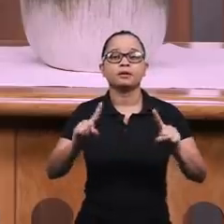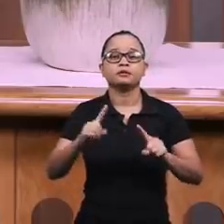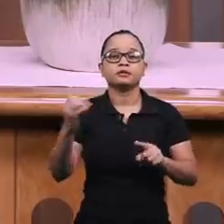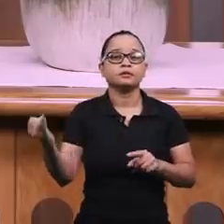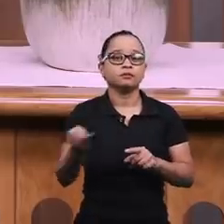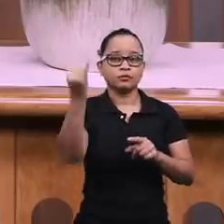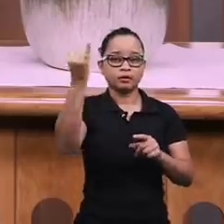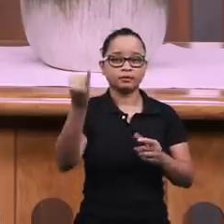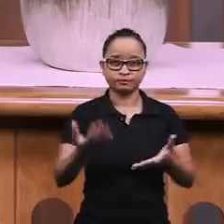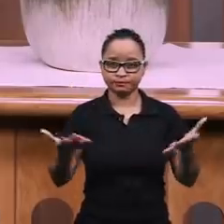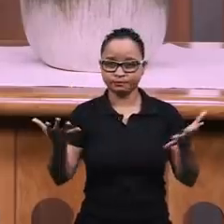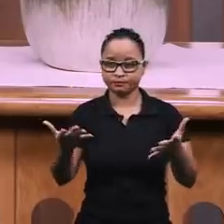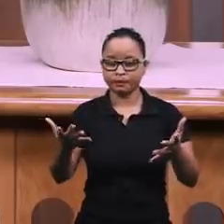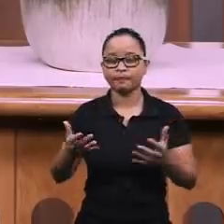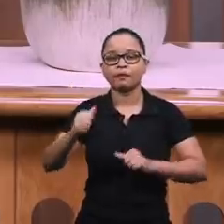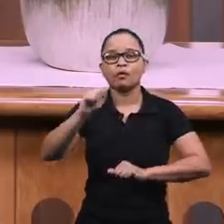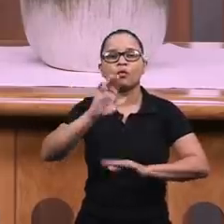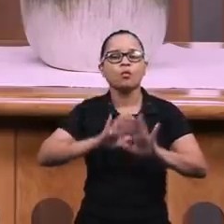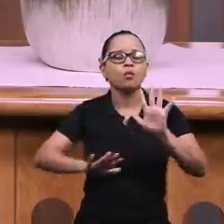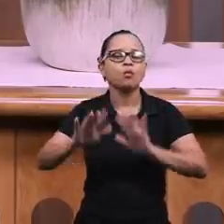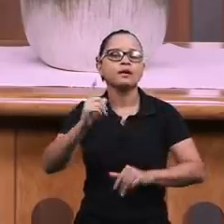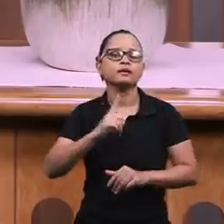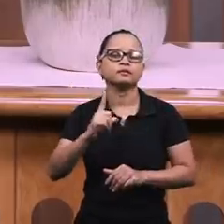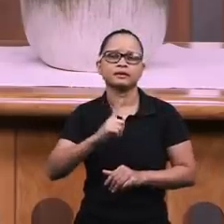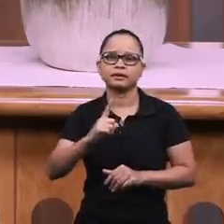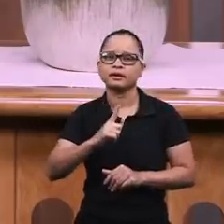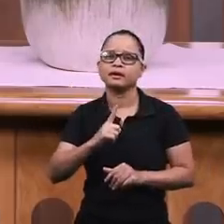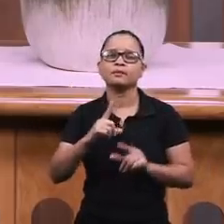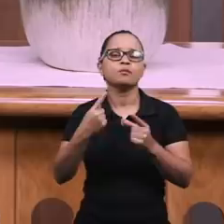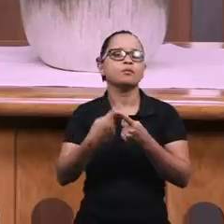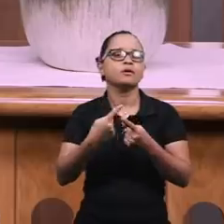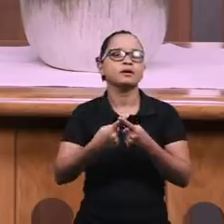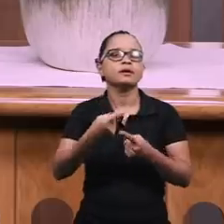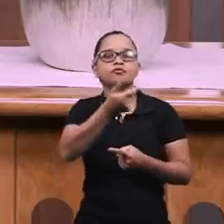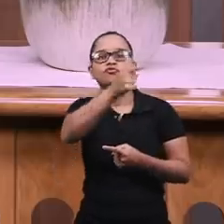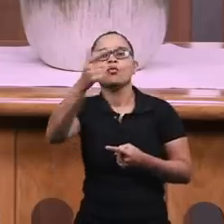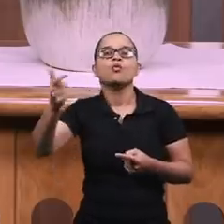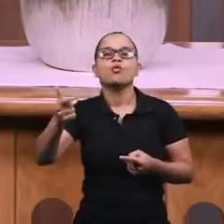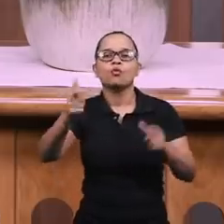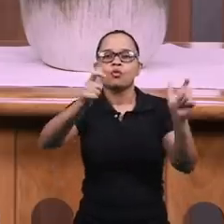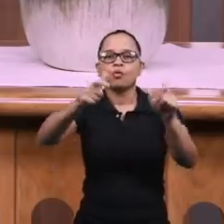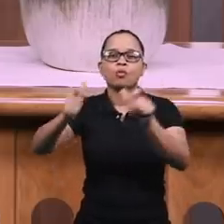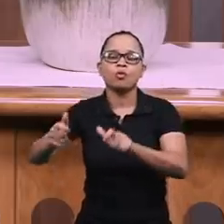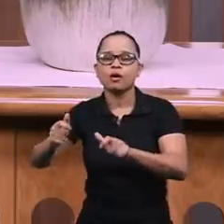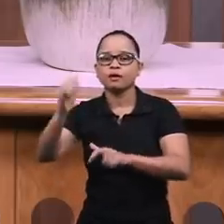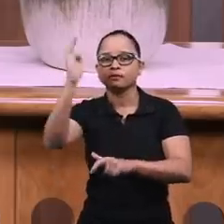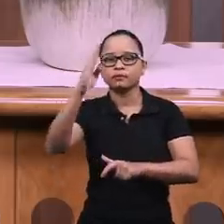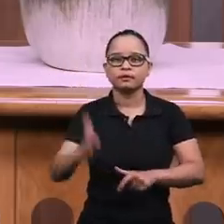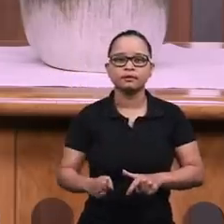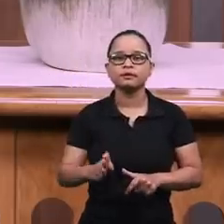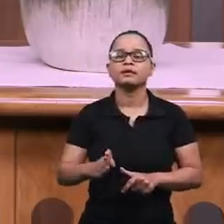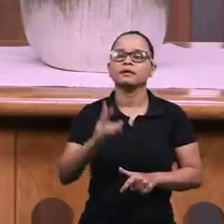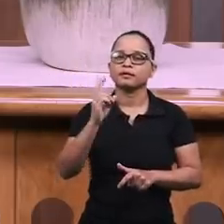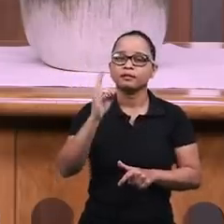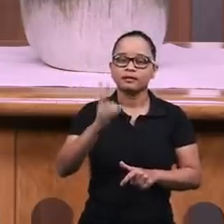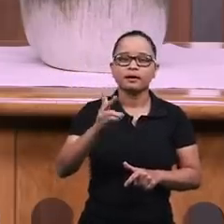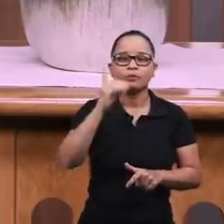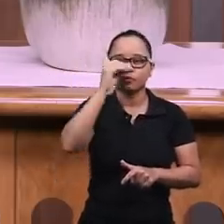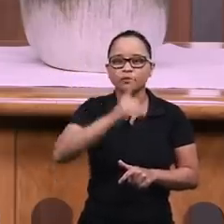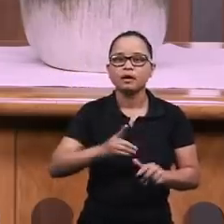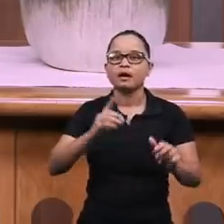participações importantes e temos tido o cuidado de buscar participações de outros lugares do Brasil A cada fim de semana